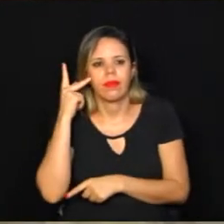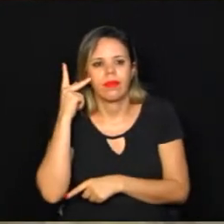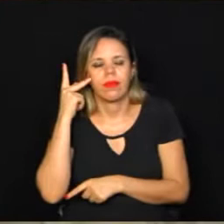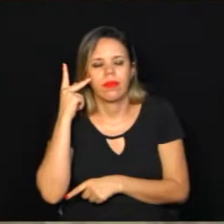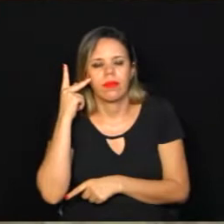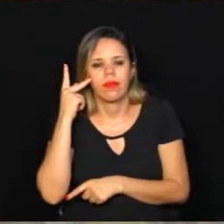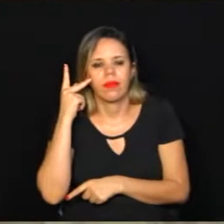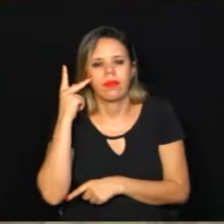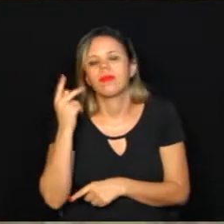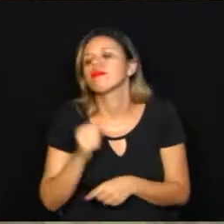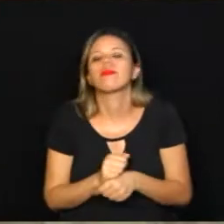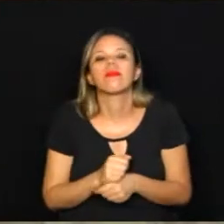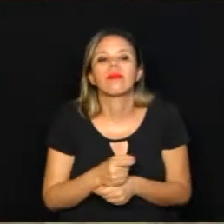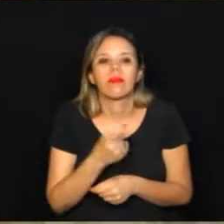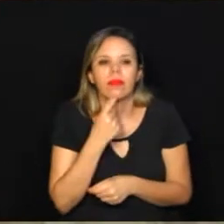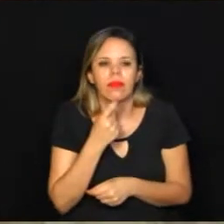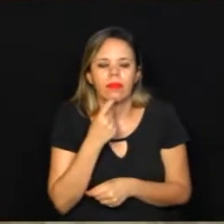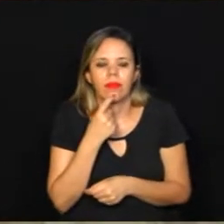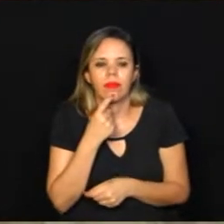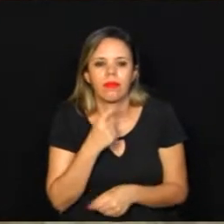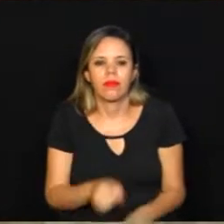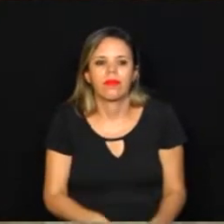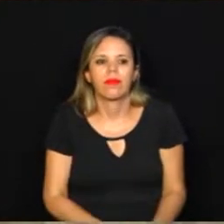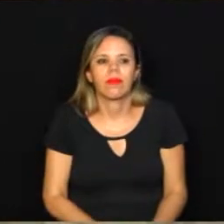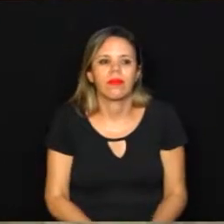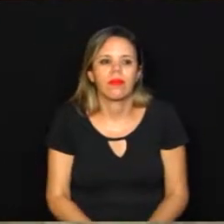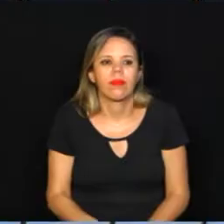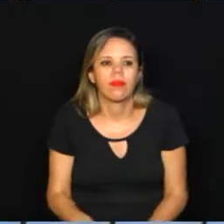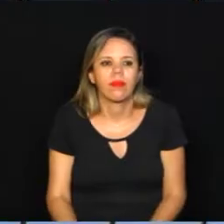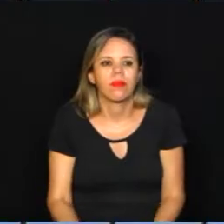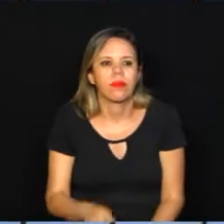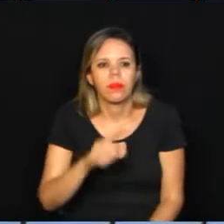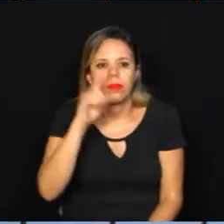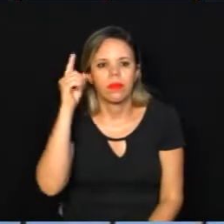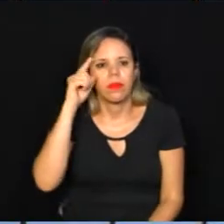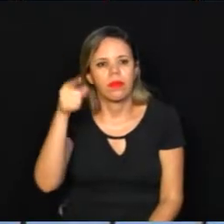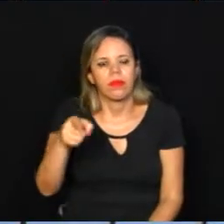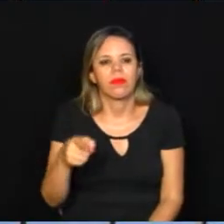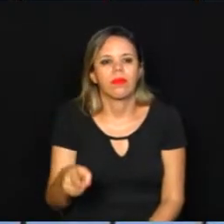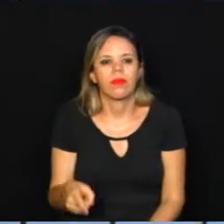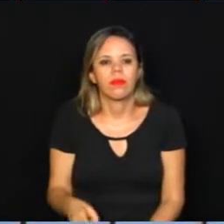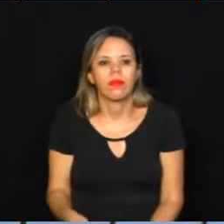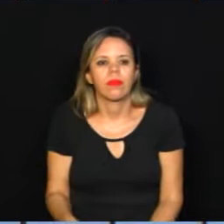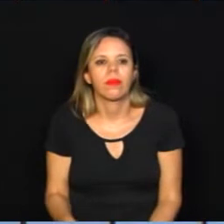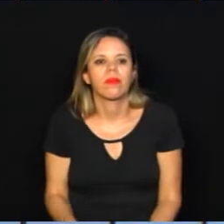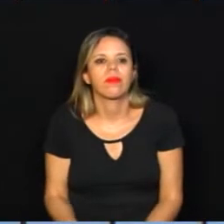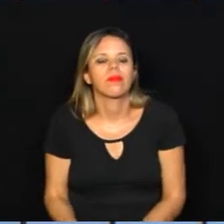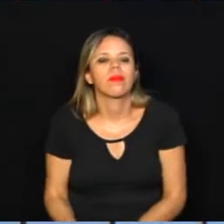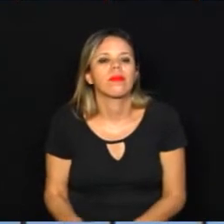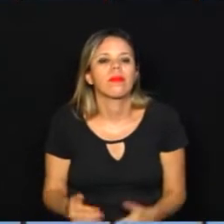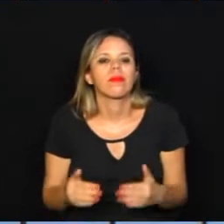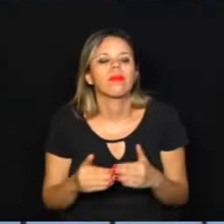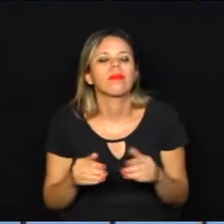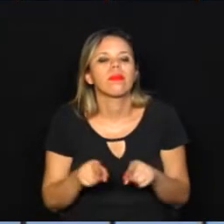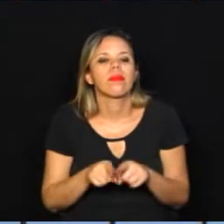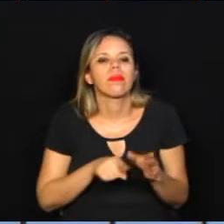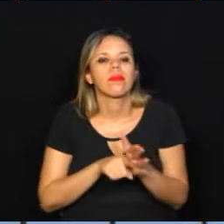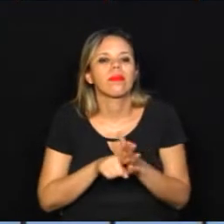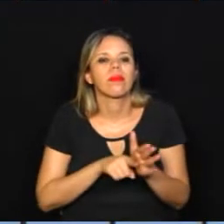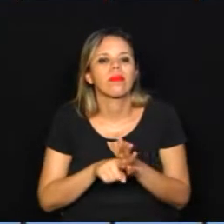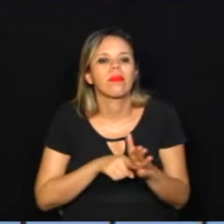e na região de Campinas. Bom dia, Gabriel. Bom dia a você aí de casa. Olha, de acordo com o Ministério da Saúde, até